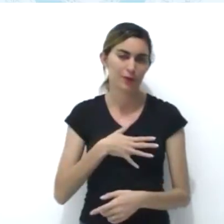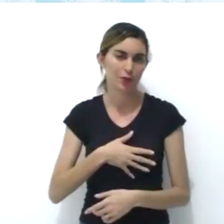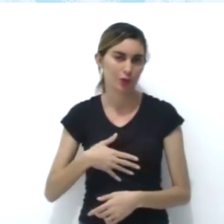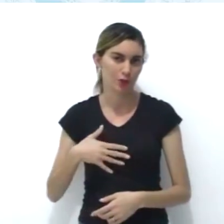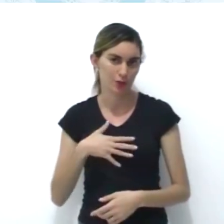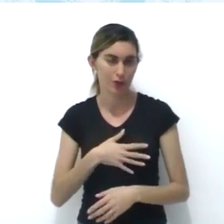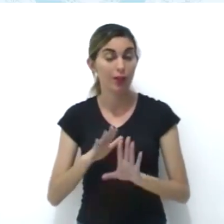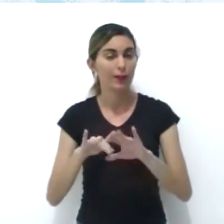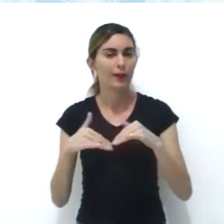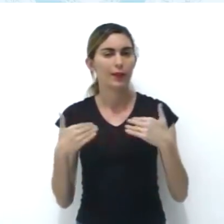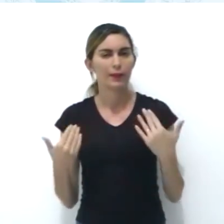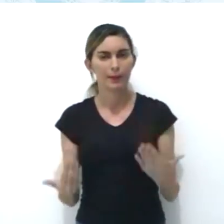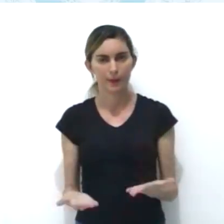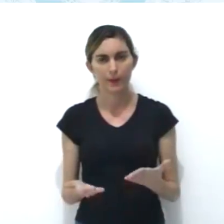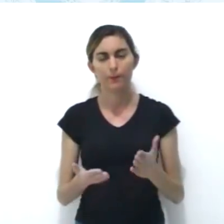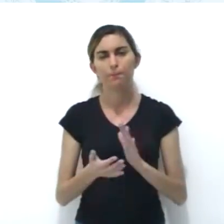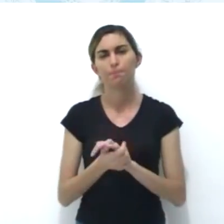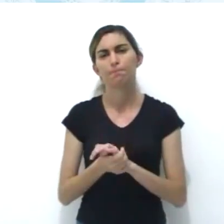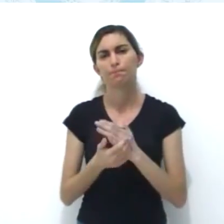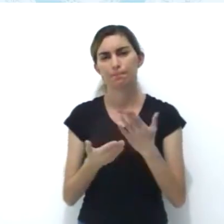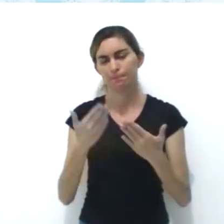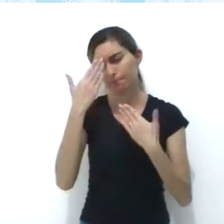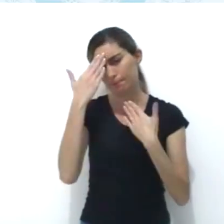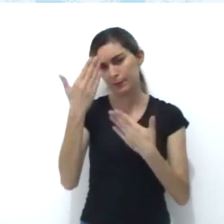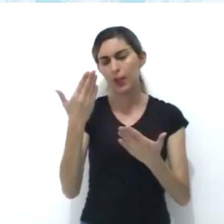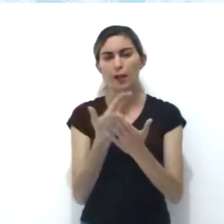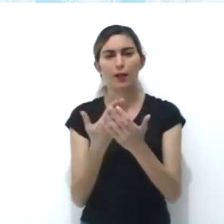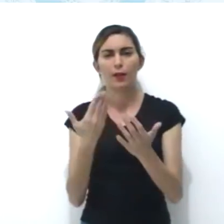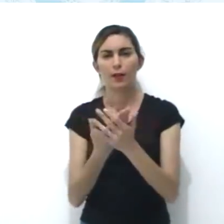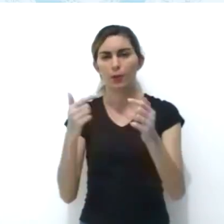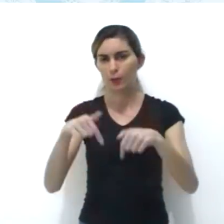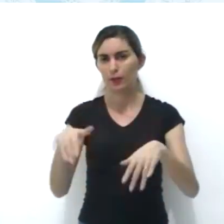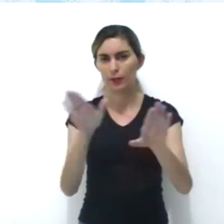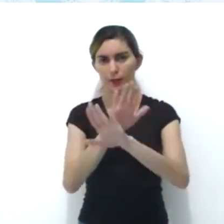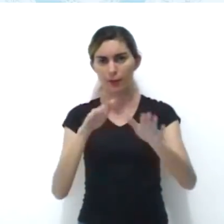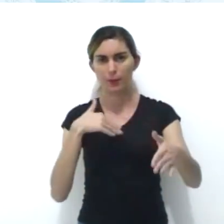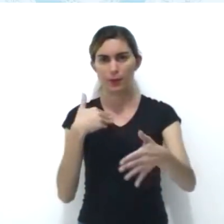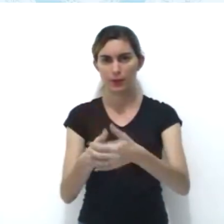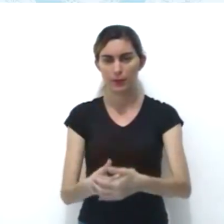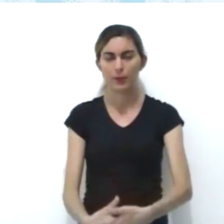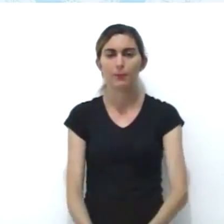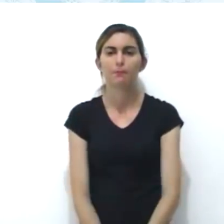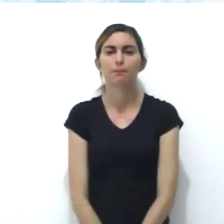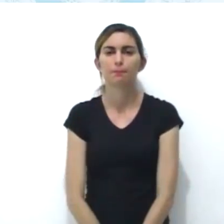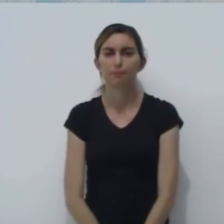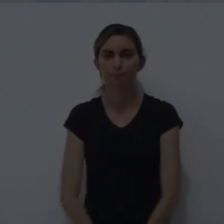vão gostar, tá? Então, obrigada pela aula de hoje e até a próxima.